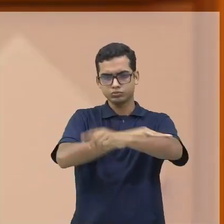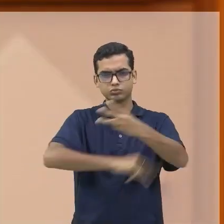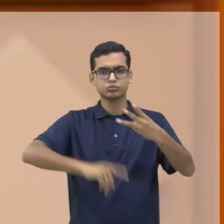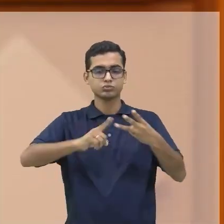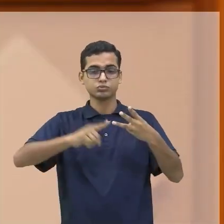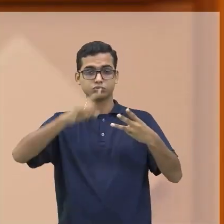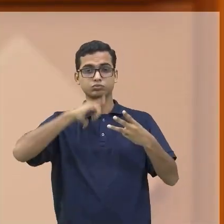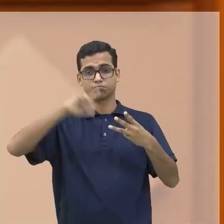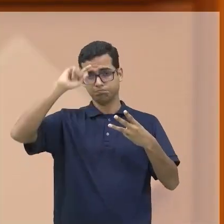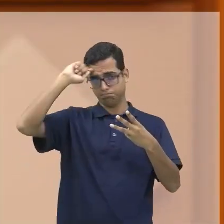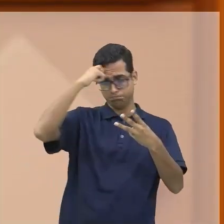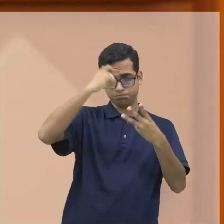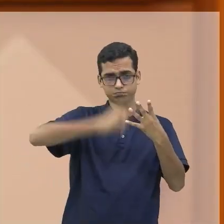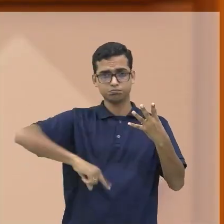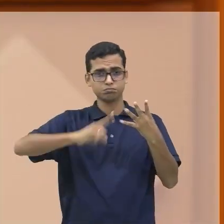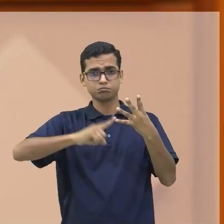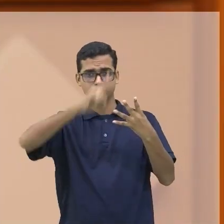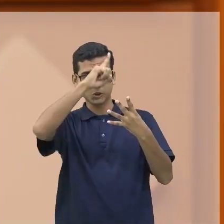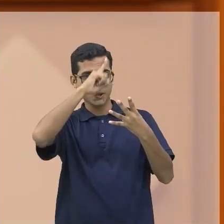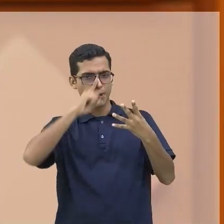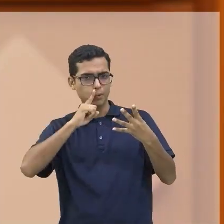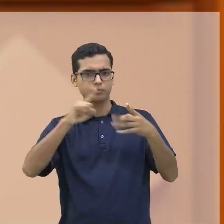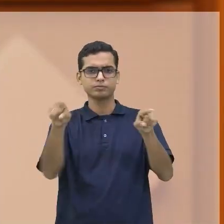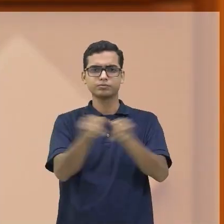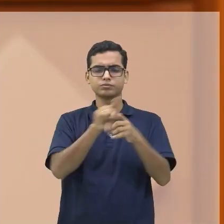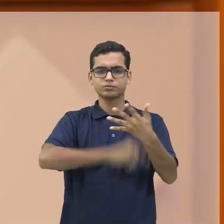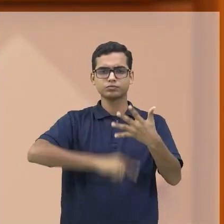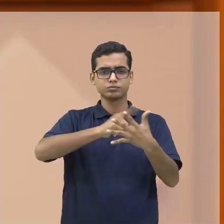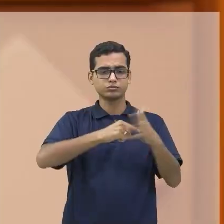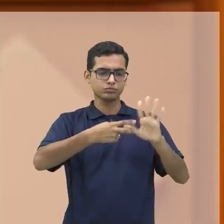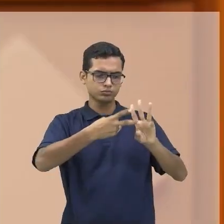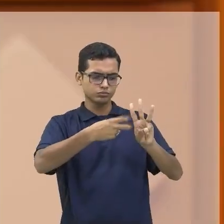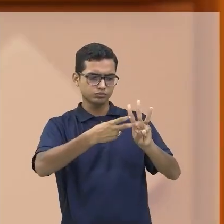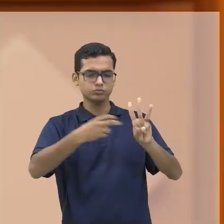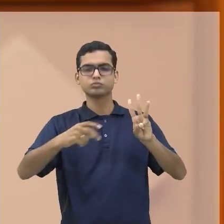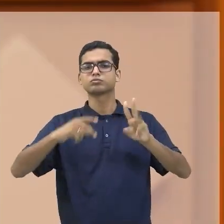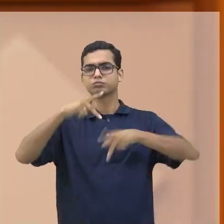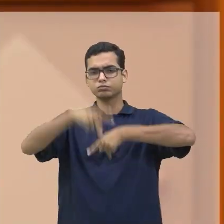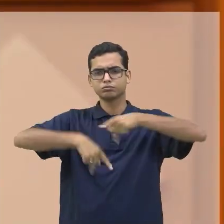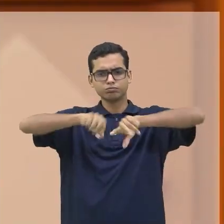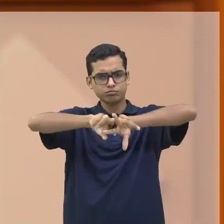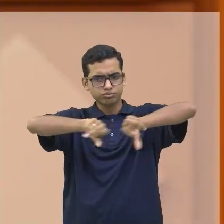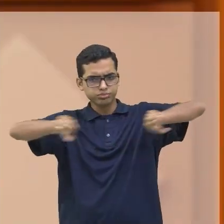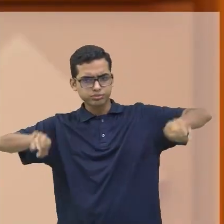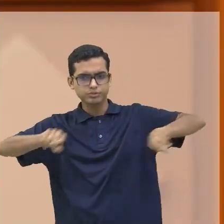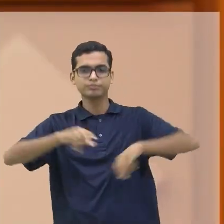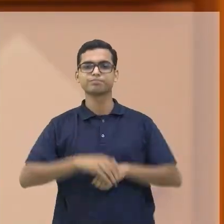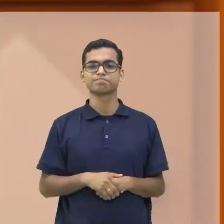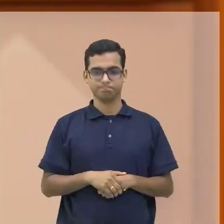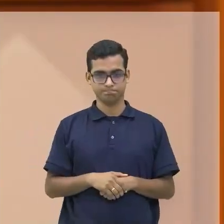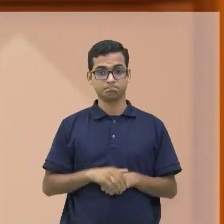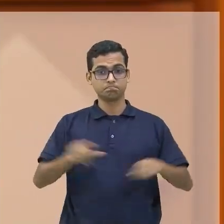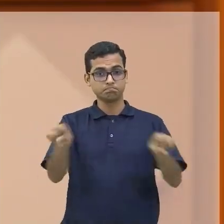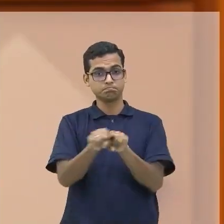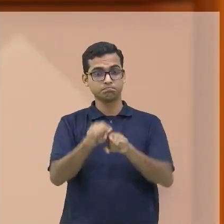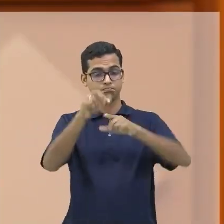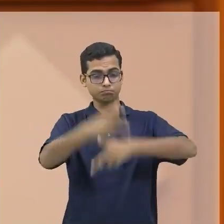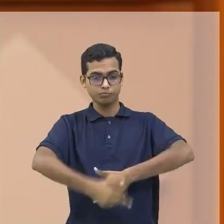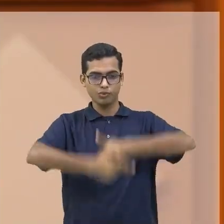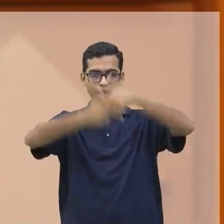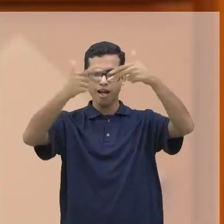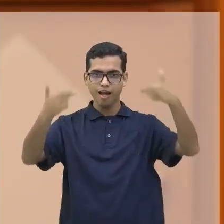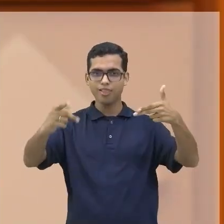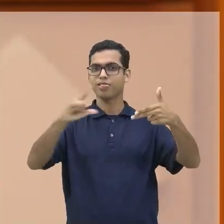indígenas, né, que formam aí a diversidade étnica da população amazonense e que vão influenciar em